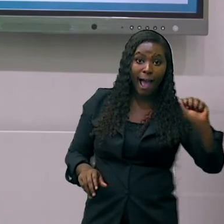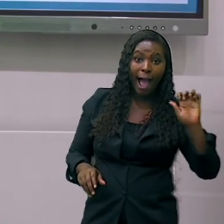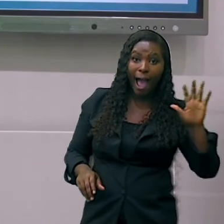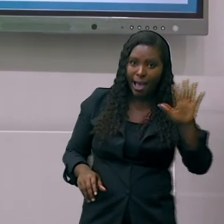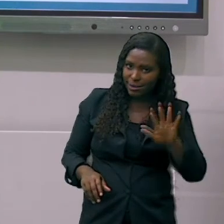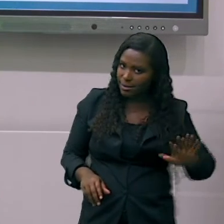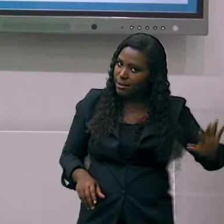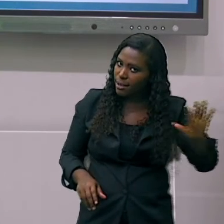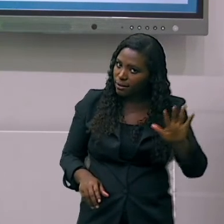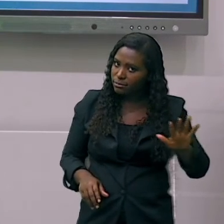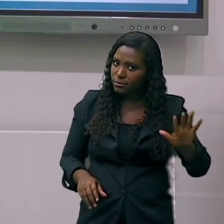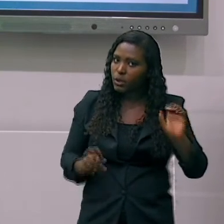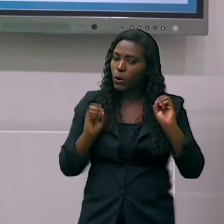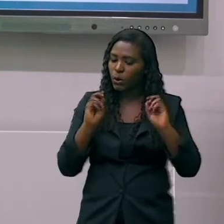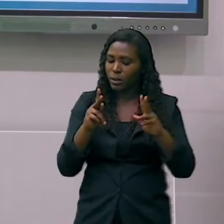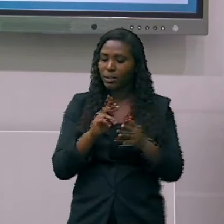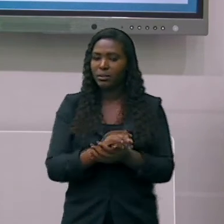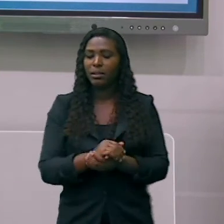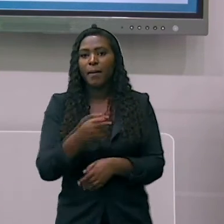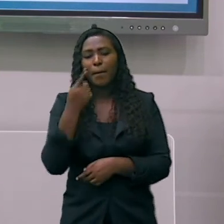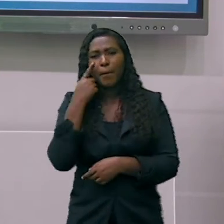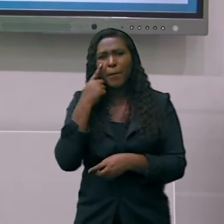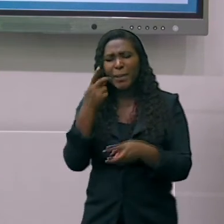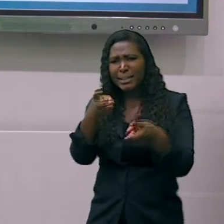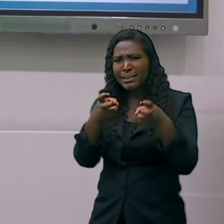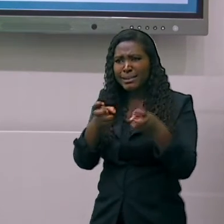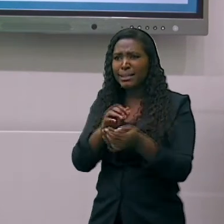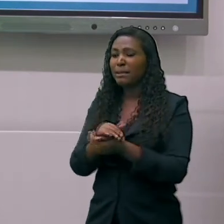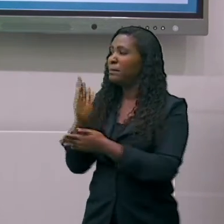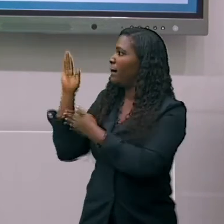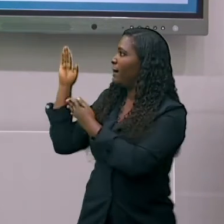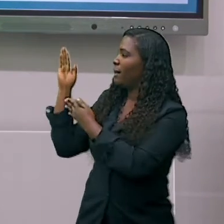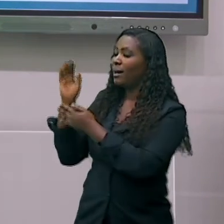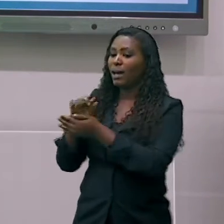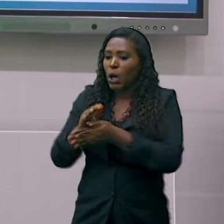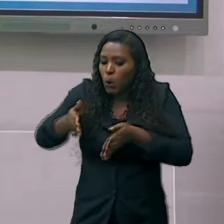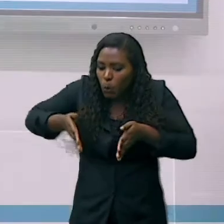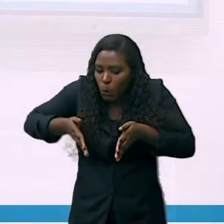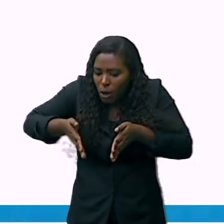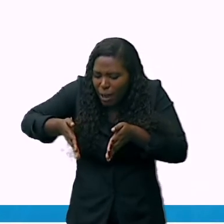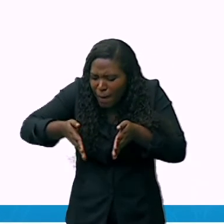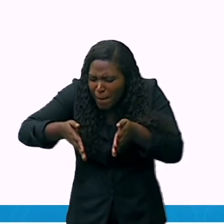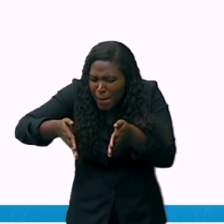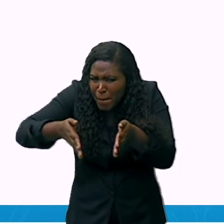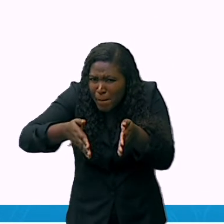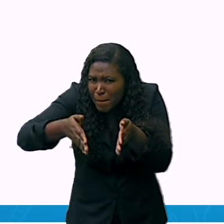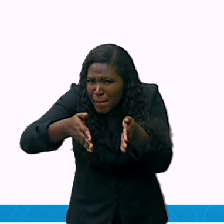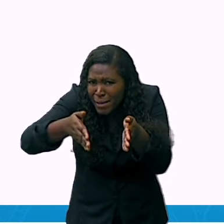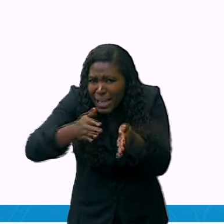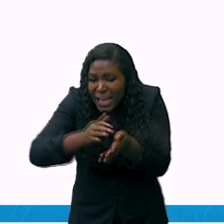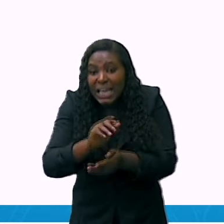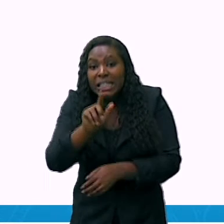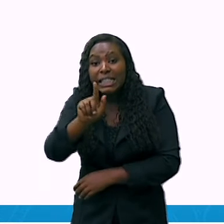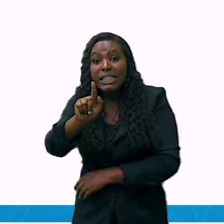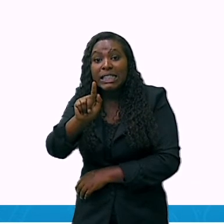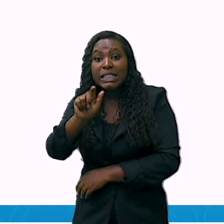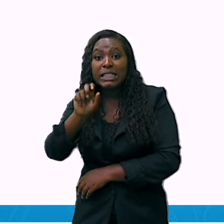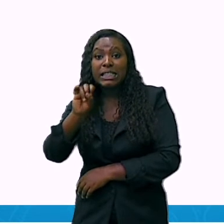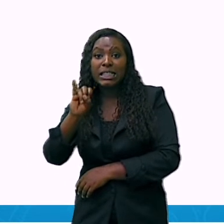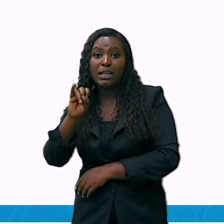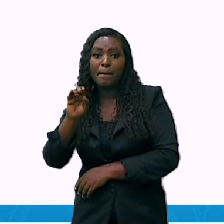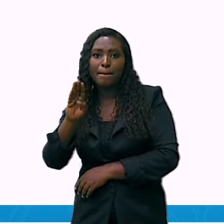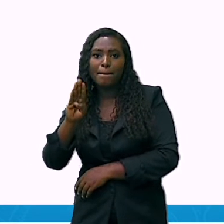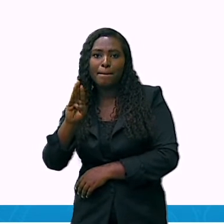o pequeno estreito, chamado de Estreito de Gibraltar, que permite a entrada das